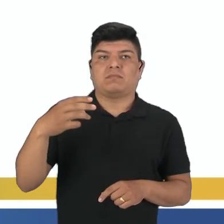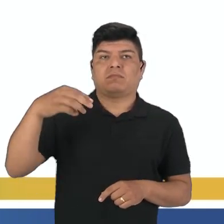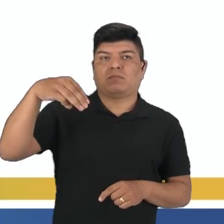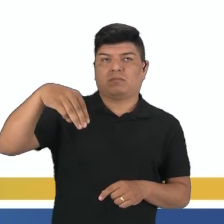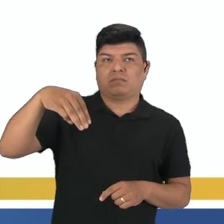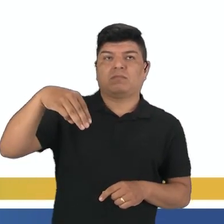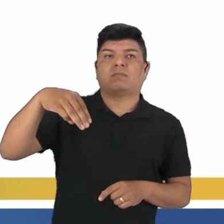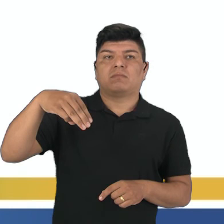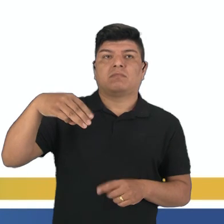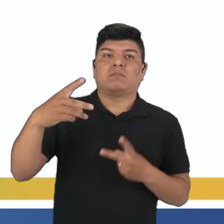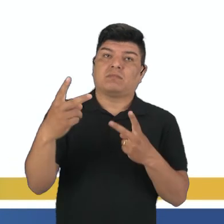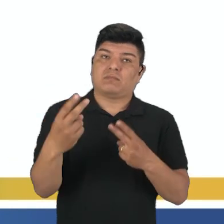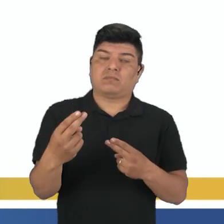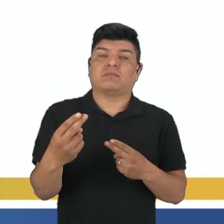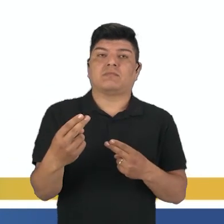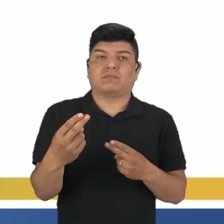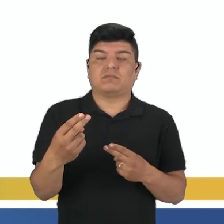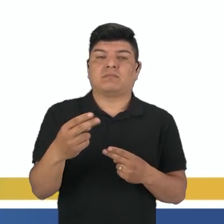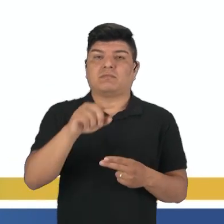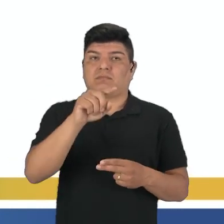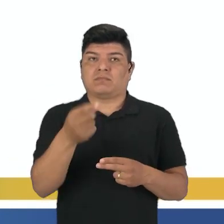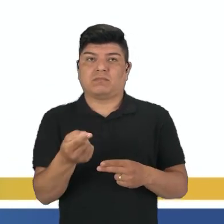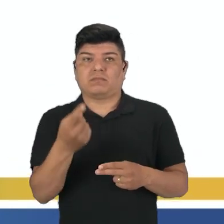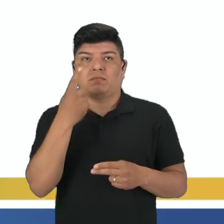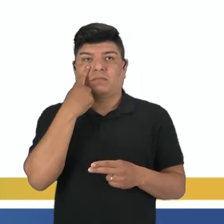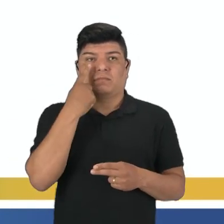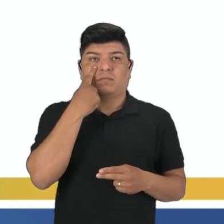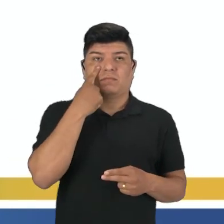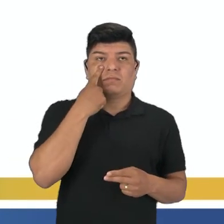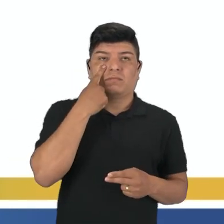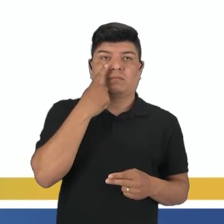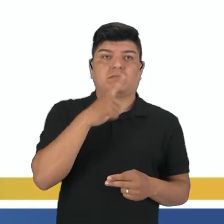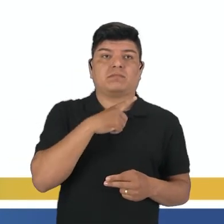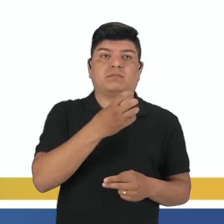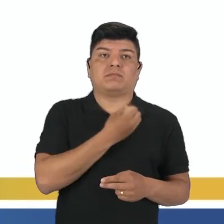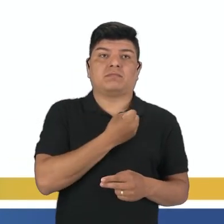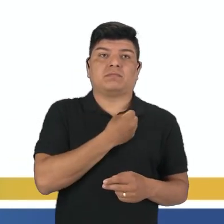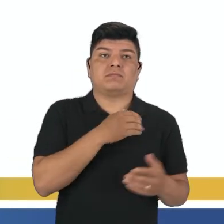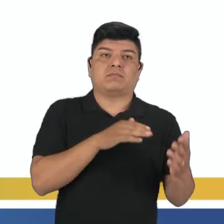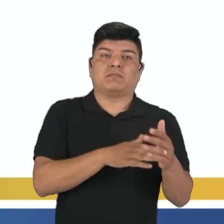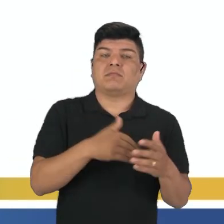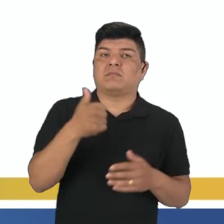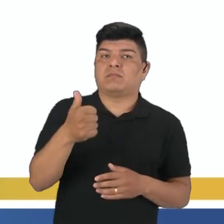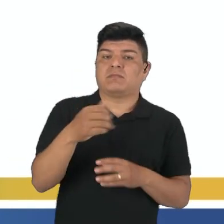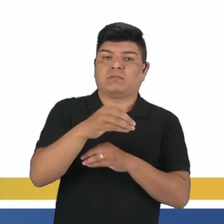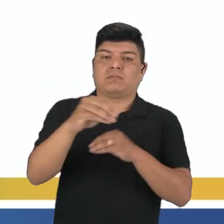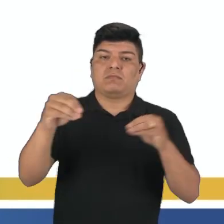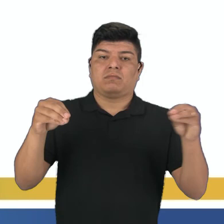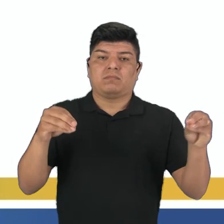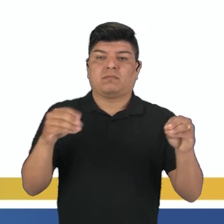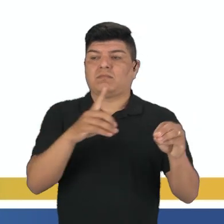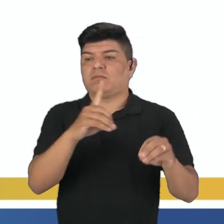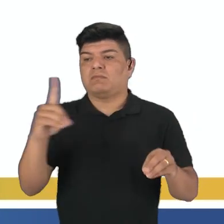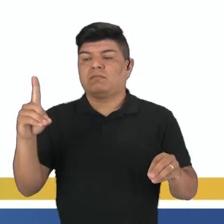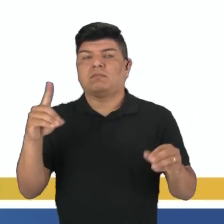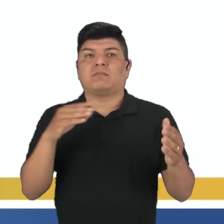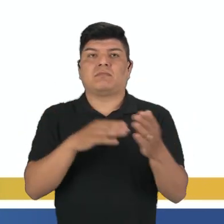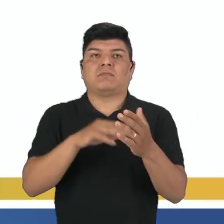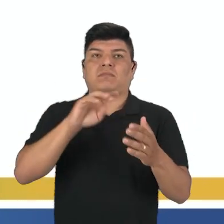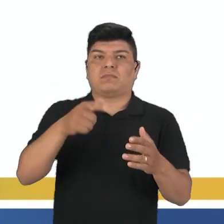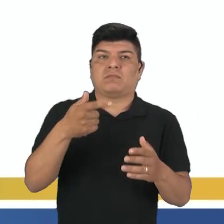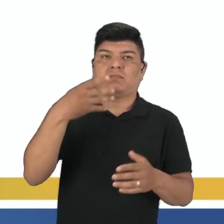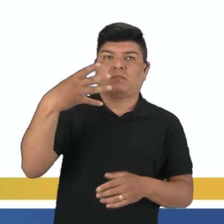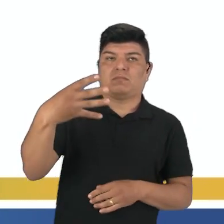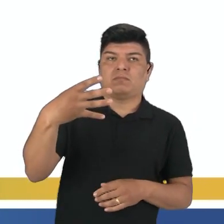0,00004 metros, você vai pegar a vírgula, vai observar que nós estamos com o número entre 0 e 1, vai deslocá-la para a direita até após